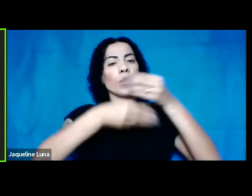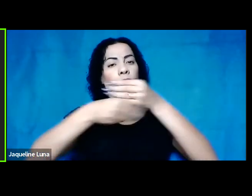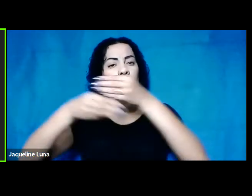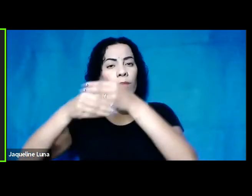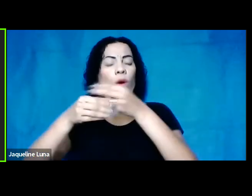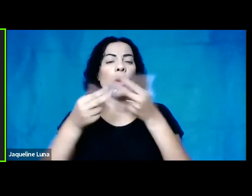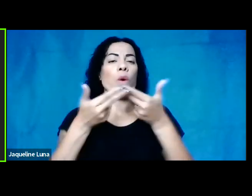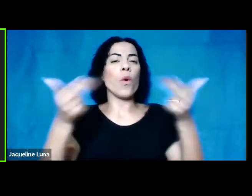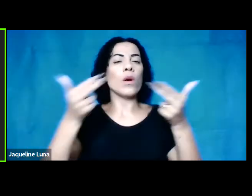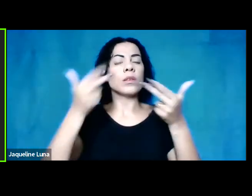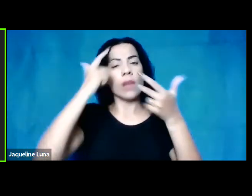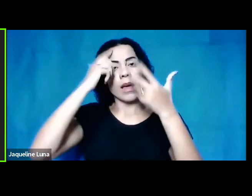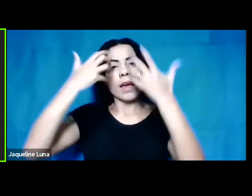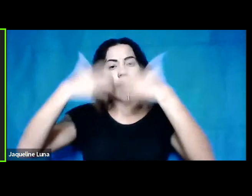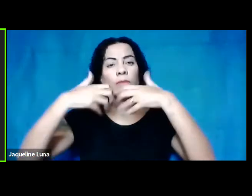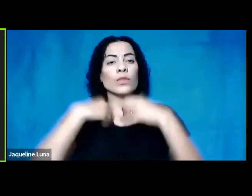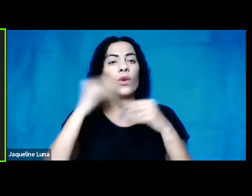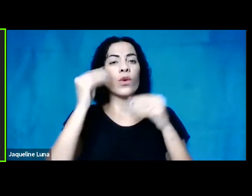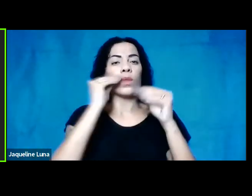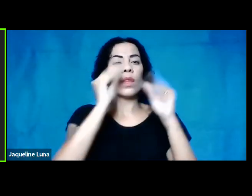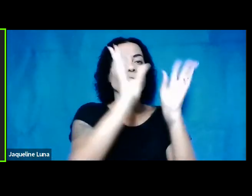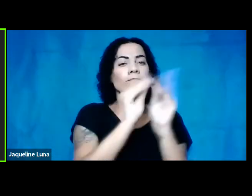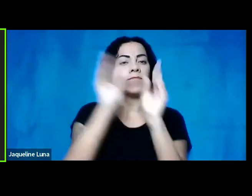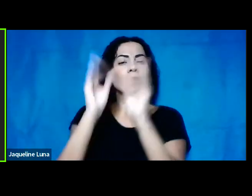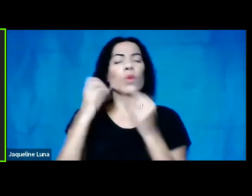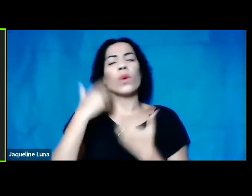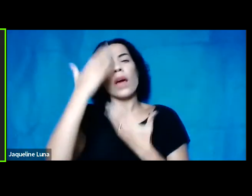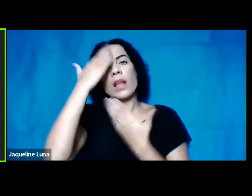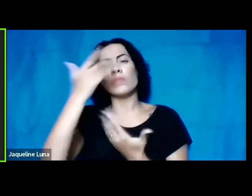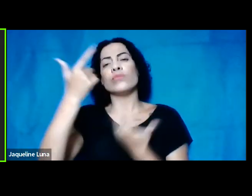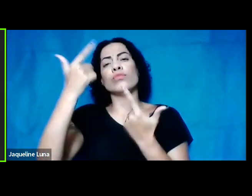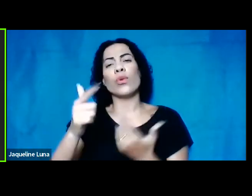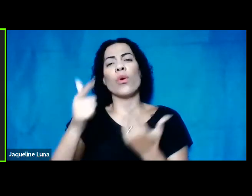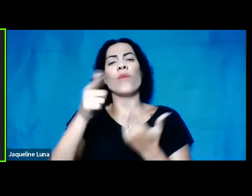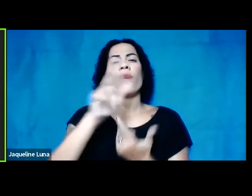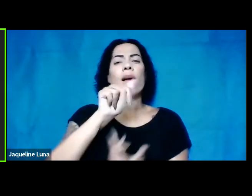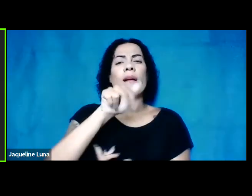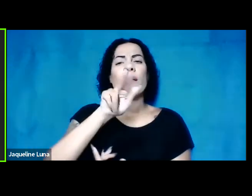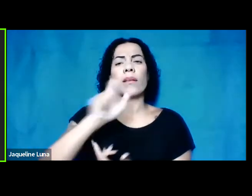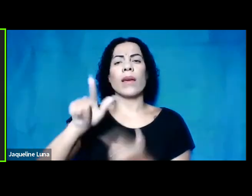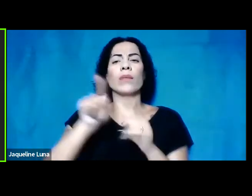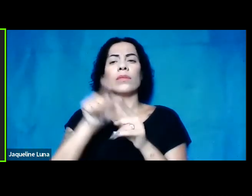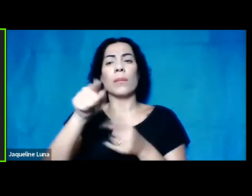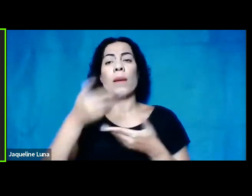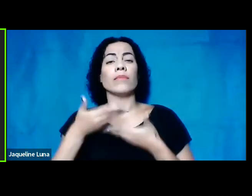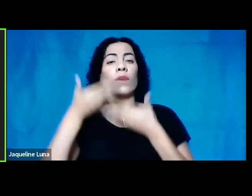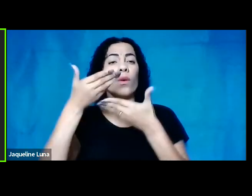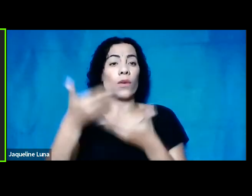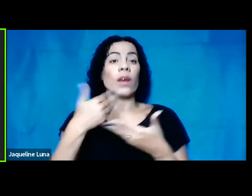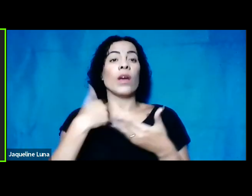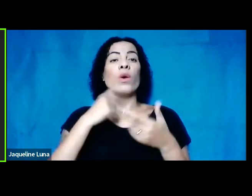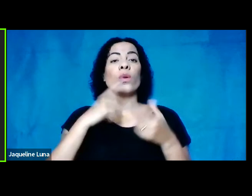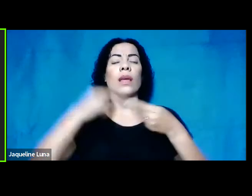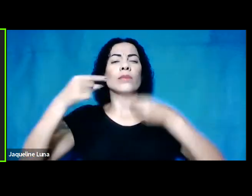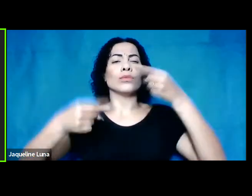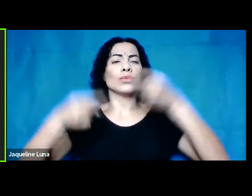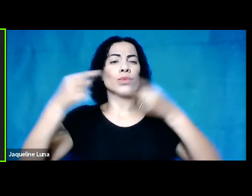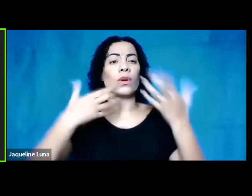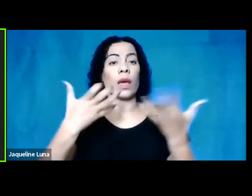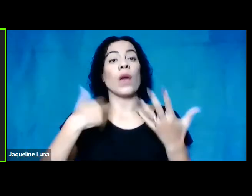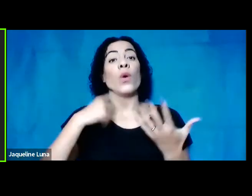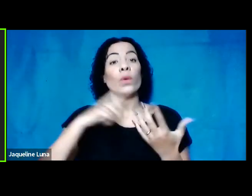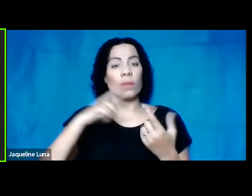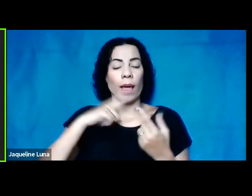aqui. Eu quero agradecer mais uma vez a VP, que é a Raquel, pelo convite. E vamos seguir o debate. Eu também tenho um compromisso aí desses desafios